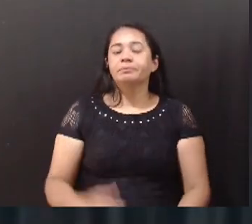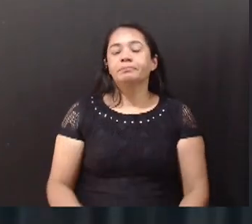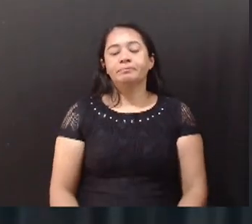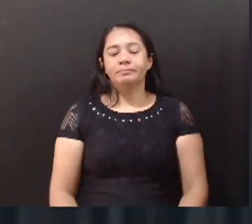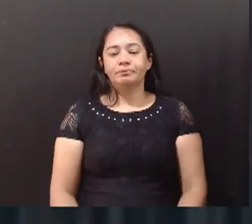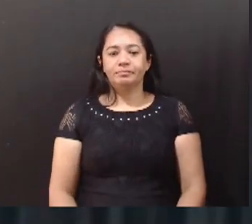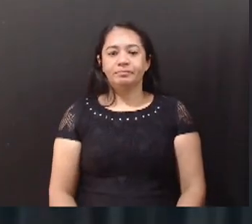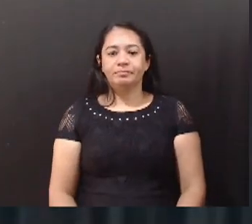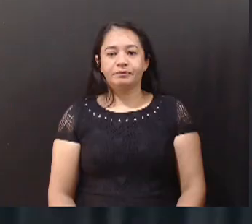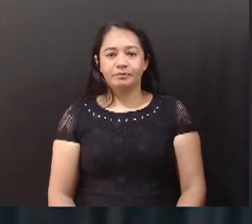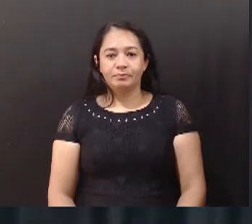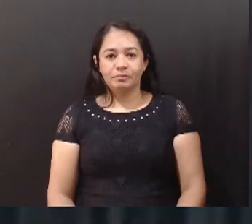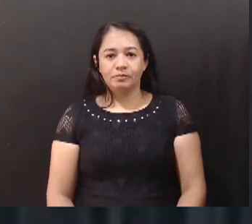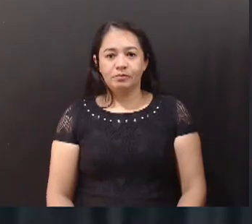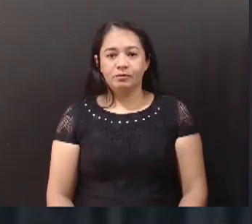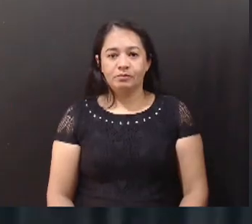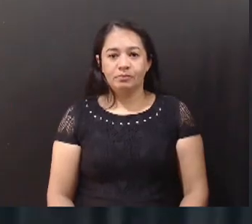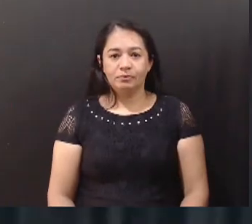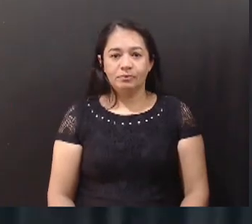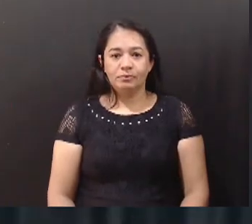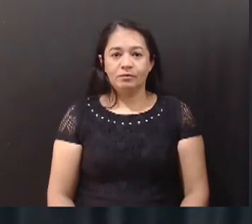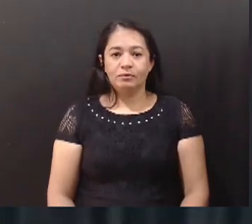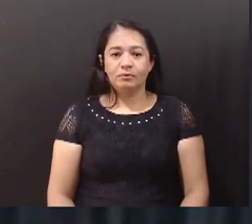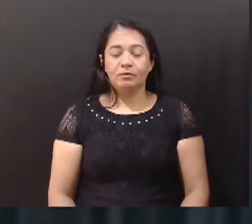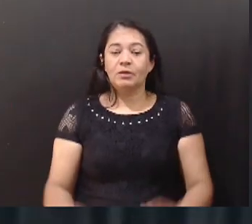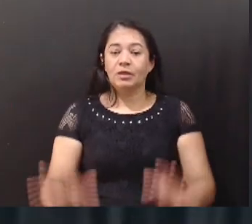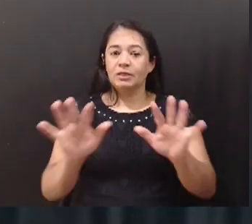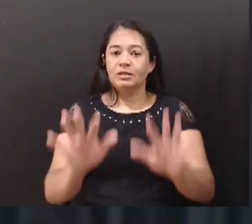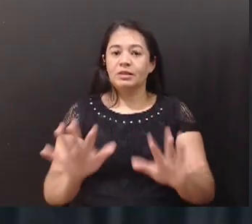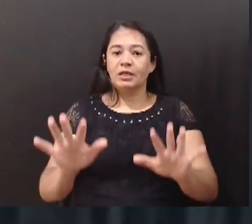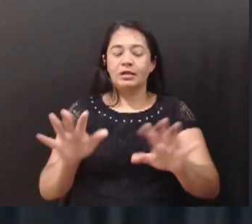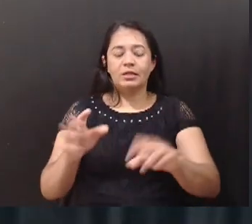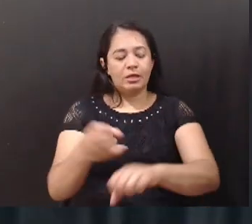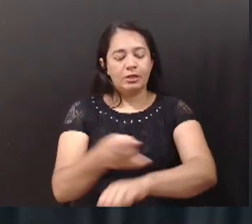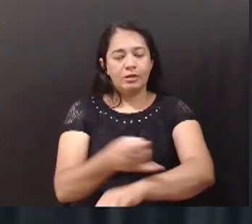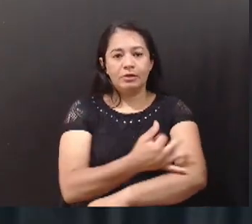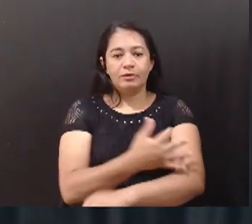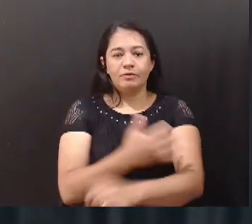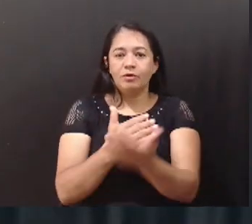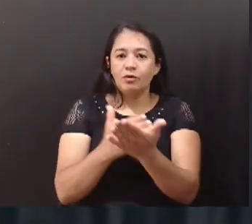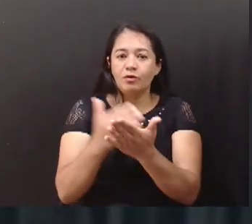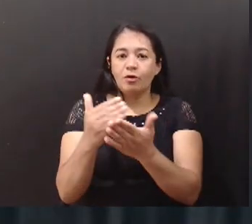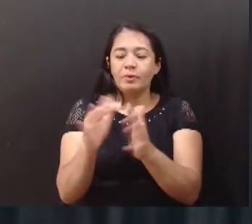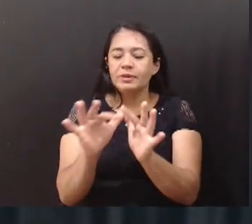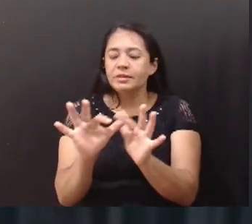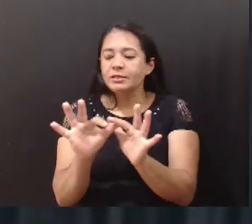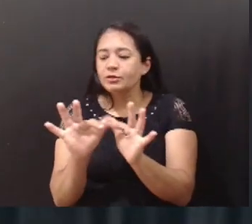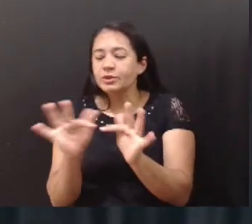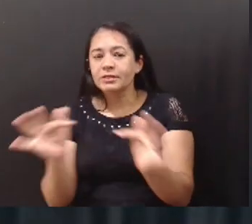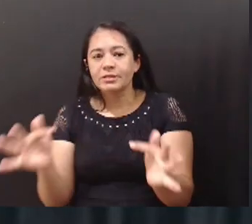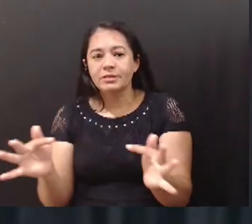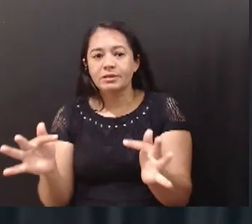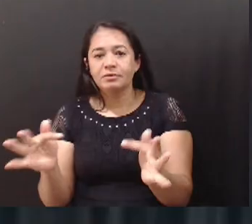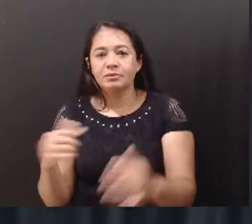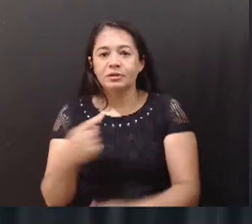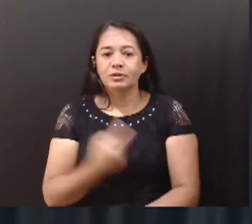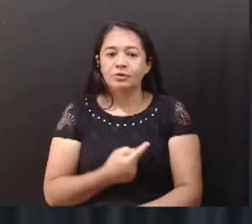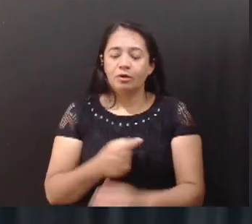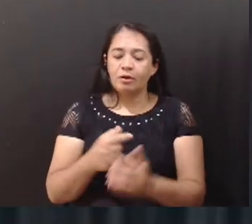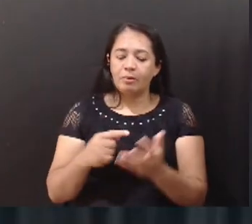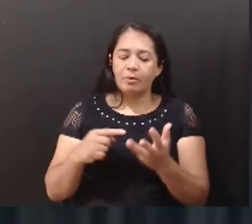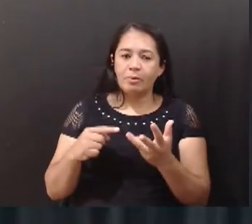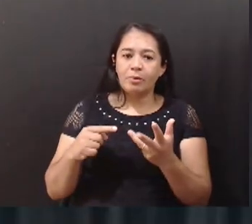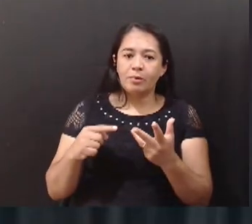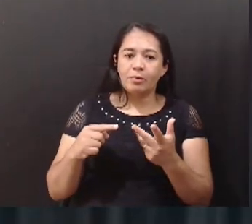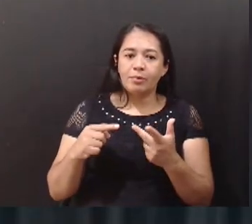começar essa questão emocional, vou começar bem do simples, para a gente ir desdobrando e trazendo